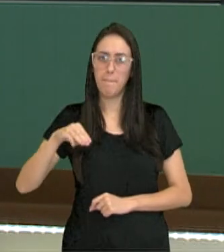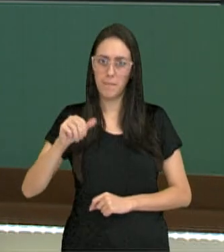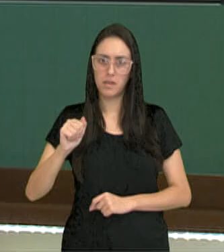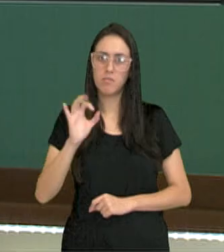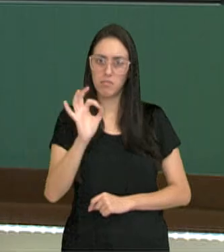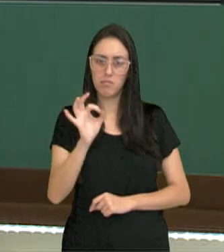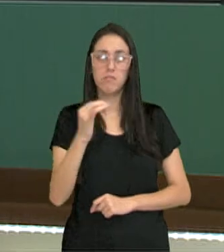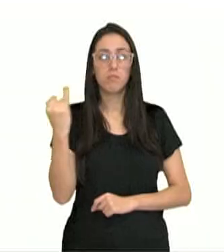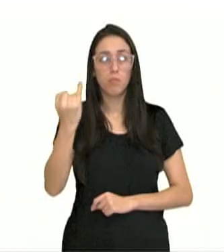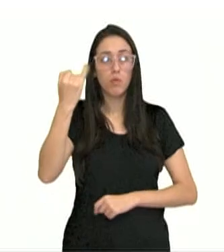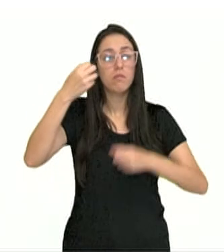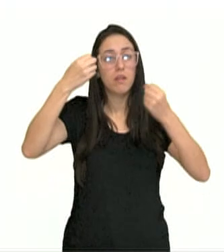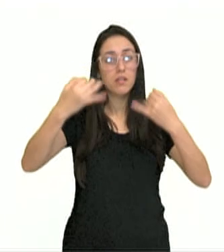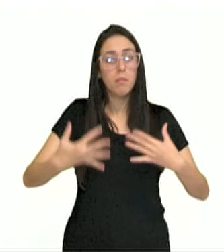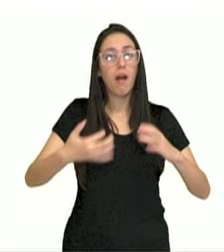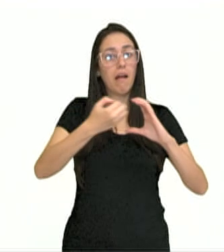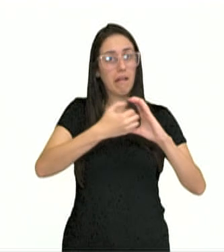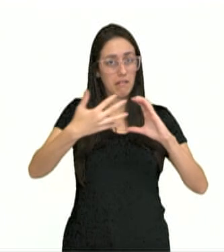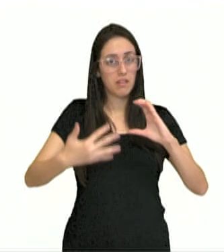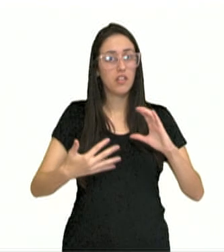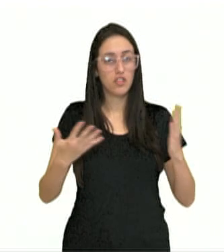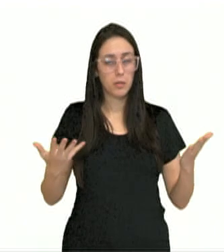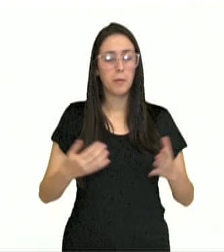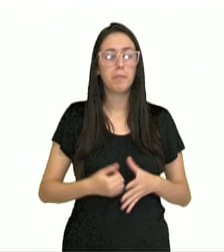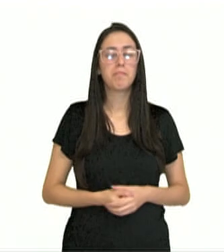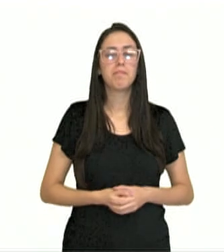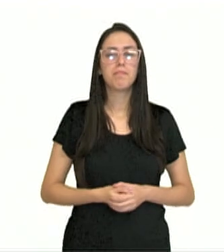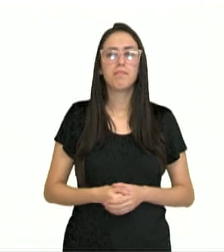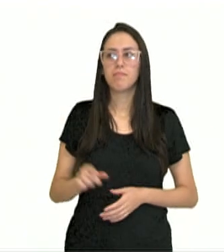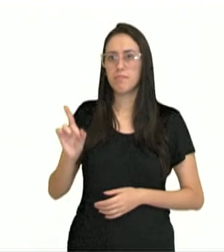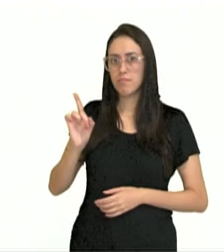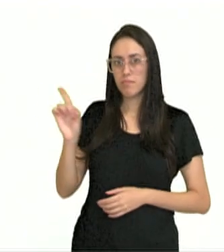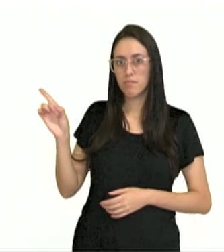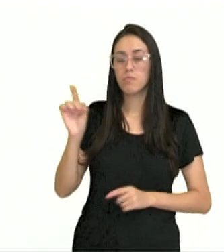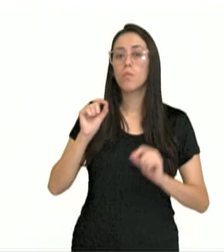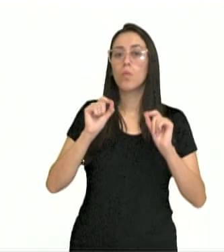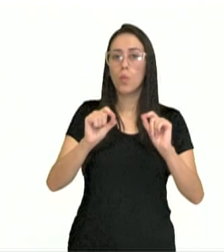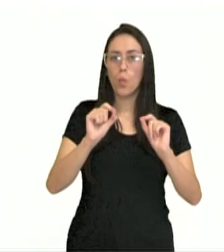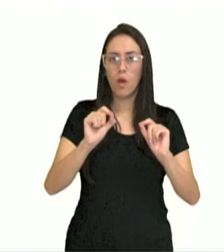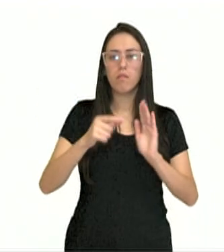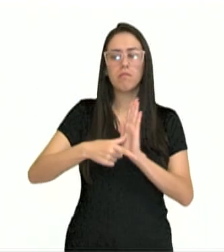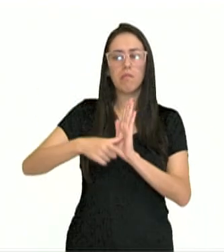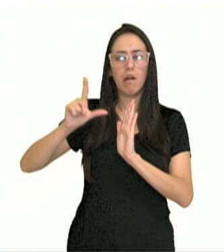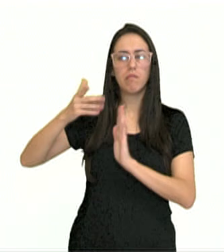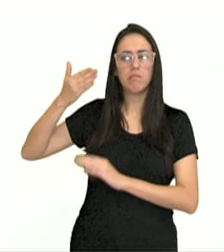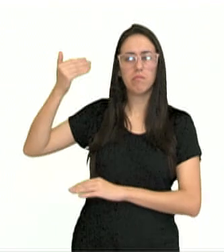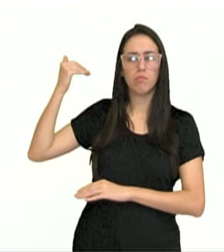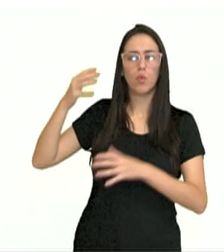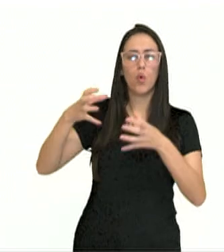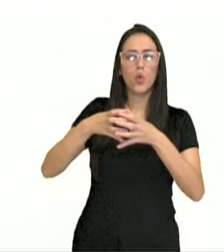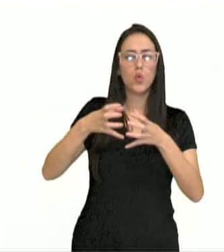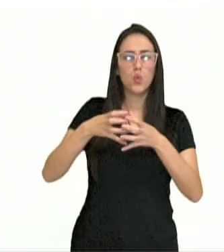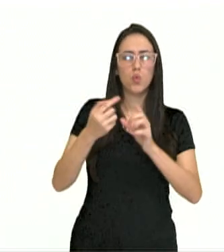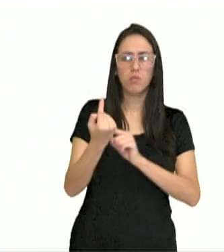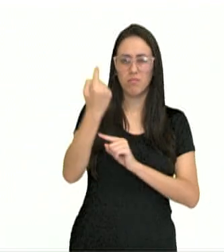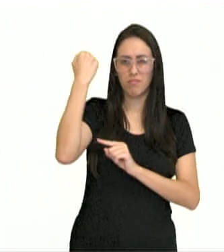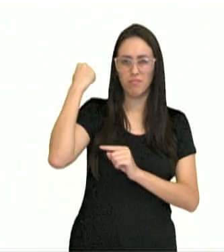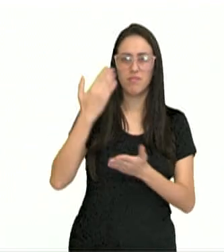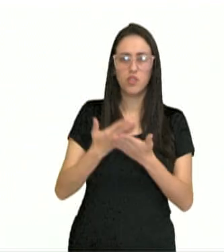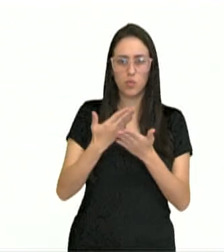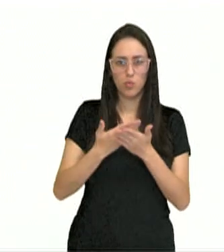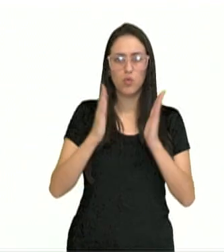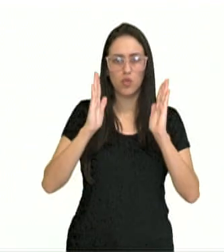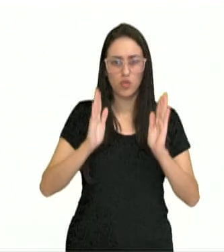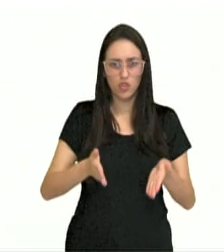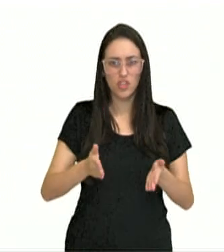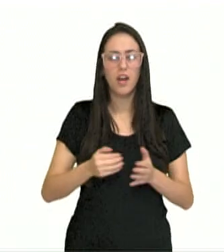ela apresenta. Então, as gimnospermas, assim como as anteriores, o grupo anterior que nós estudamos, que